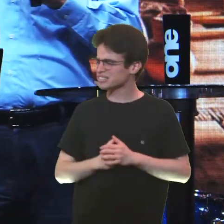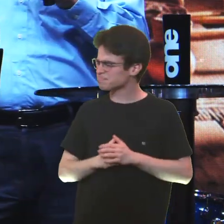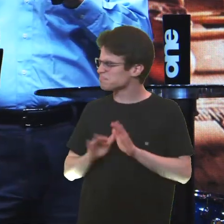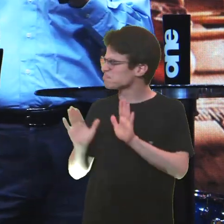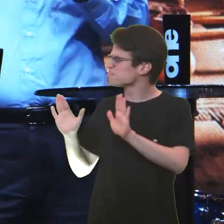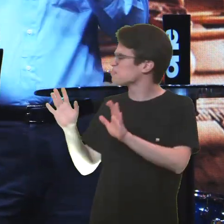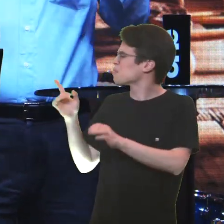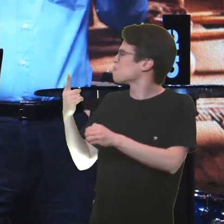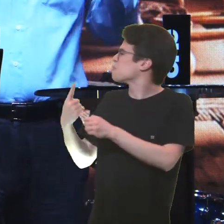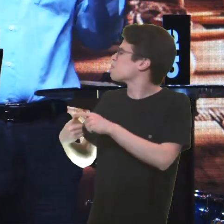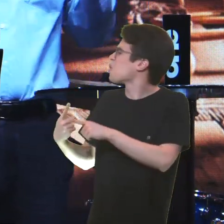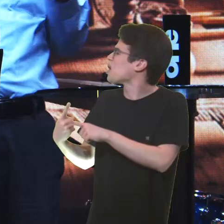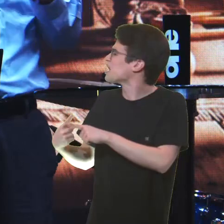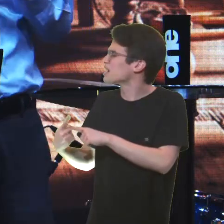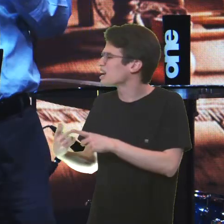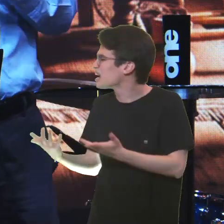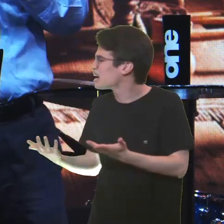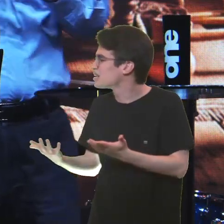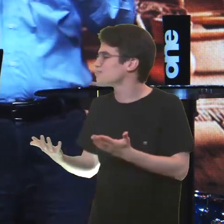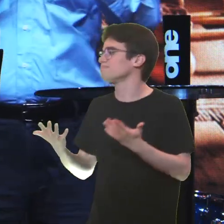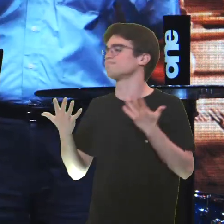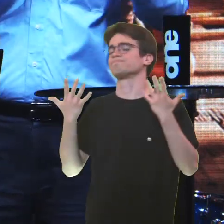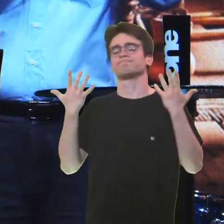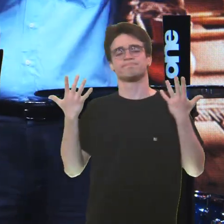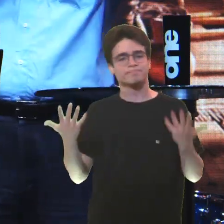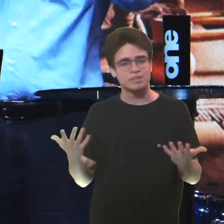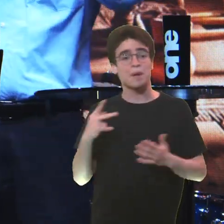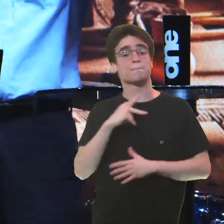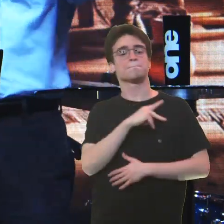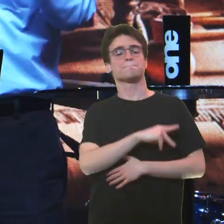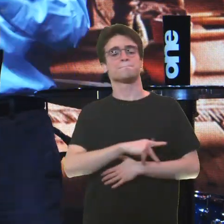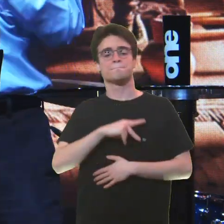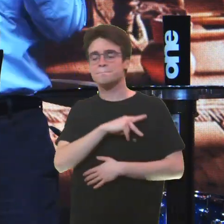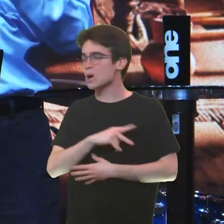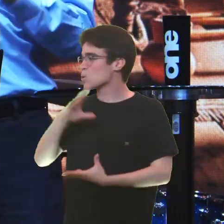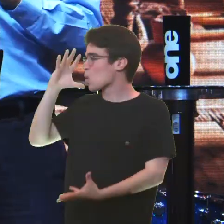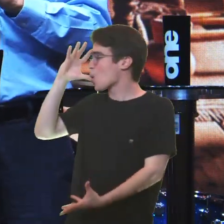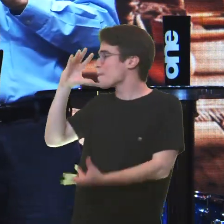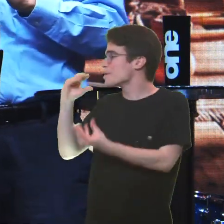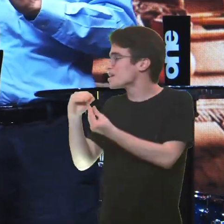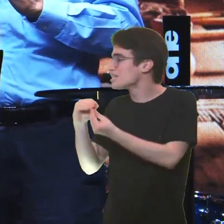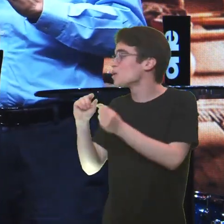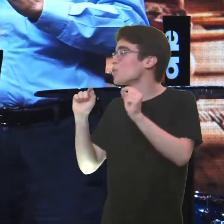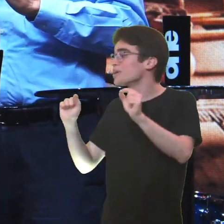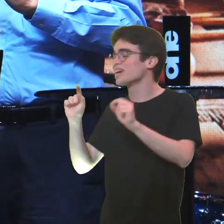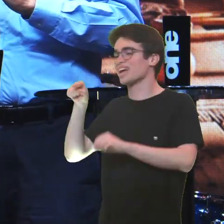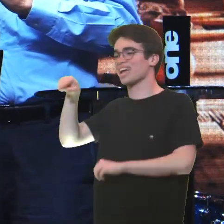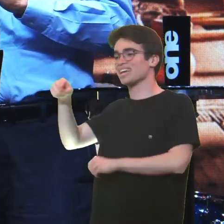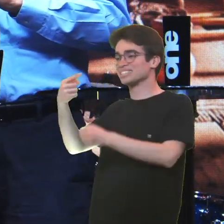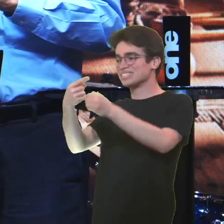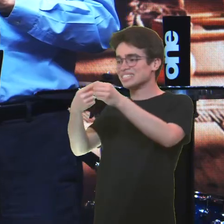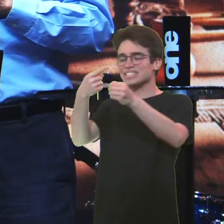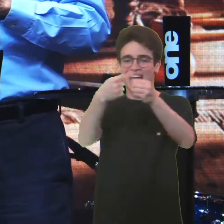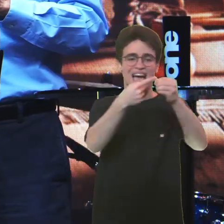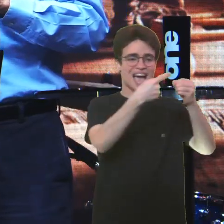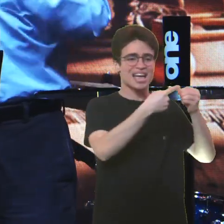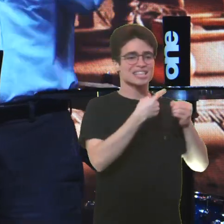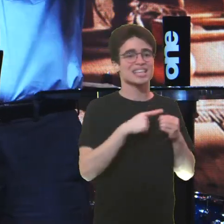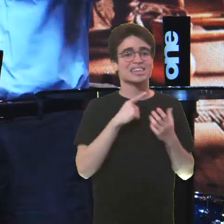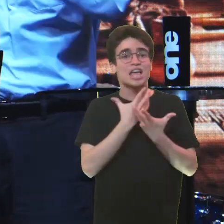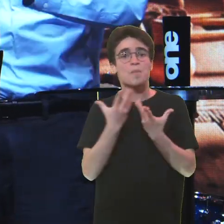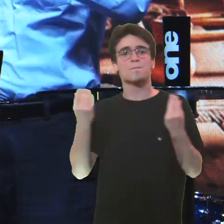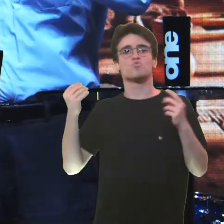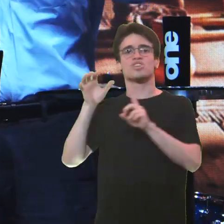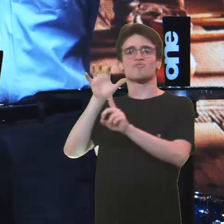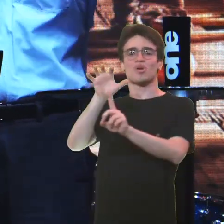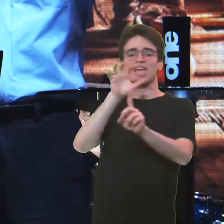qual motivo? Porque él ha entendido Porque ele entendeu la influencia que la a ciudad tiene. influência que as cidades têm. Y